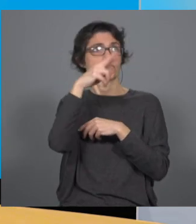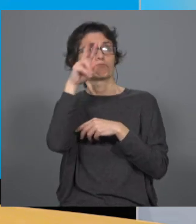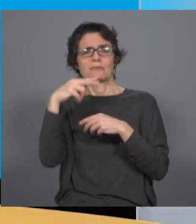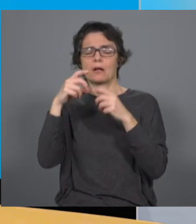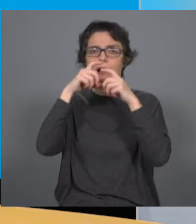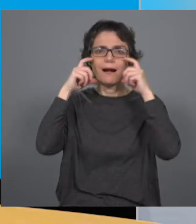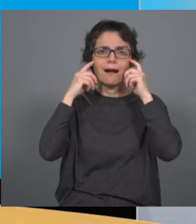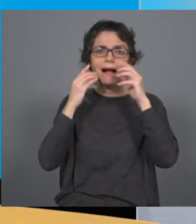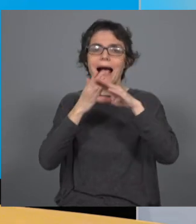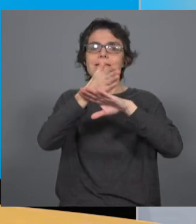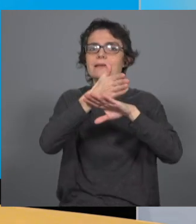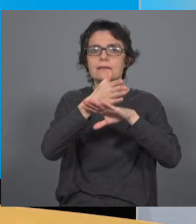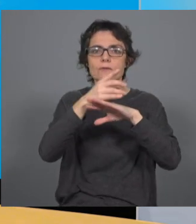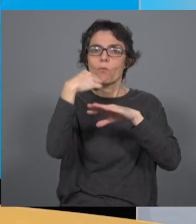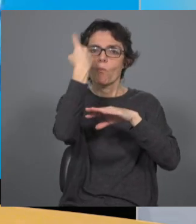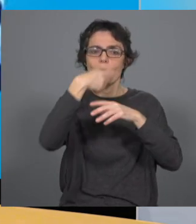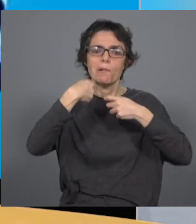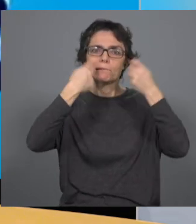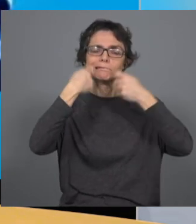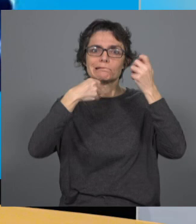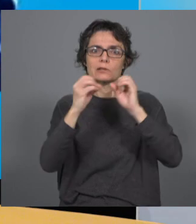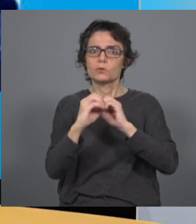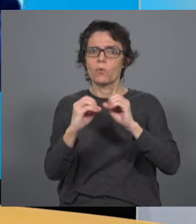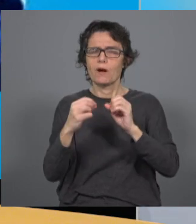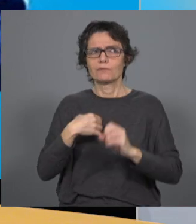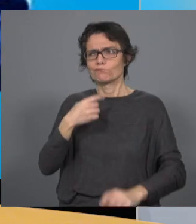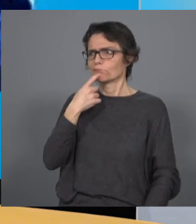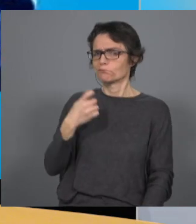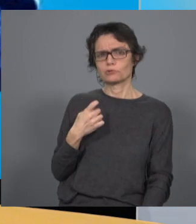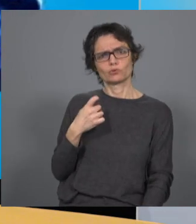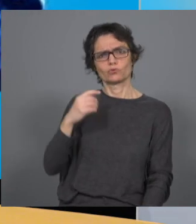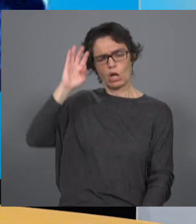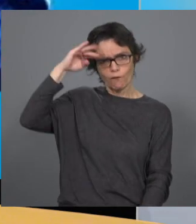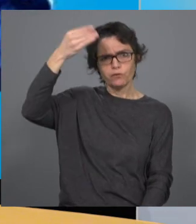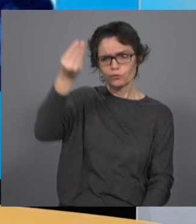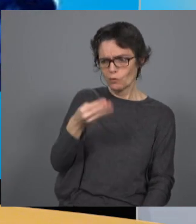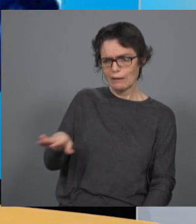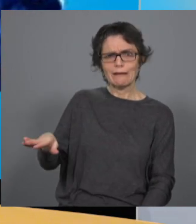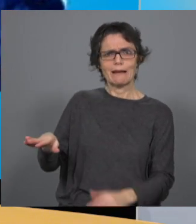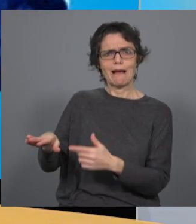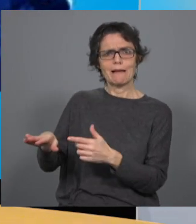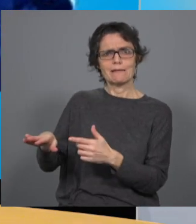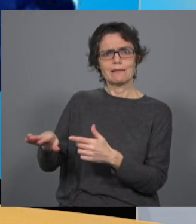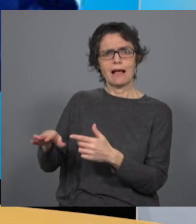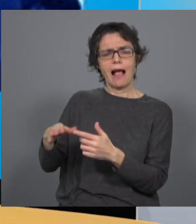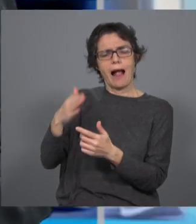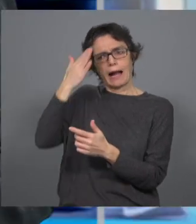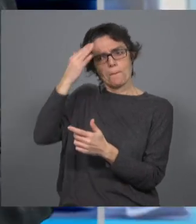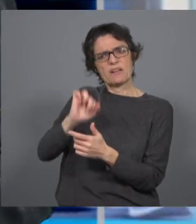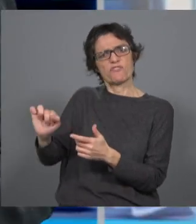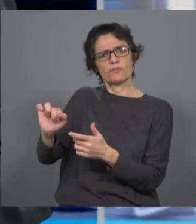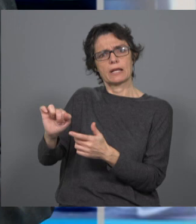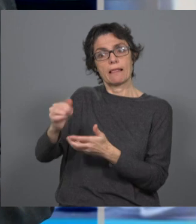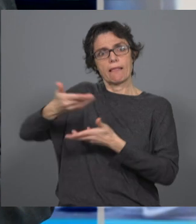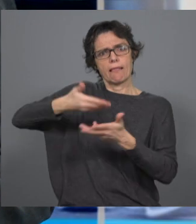amputar alguma capacidade futura de relacionamento ou de empatia? Essa é uma